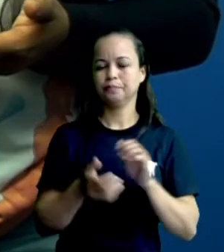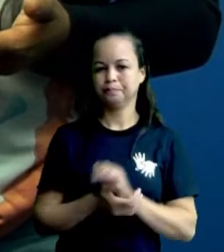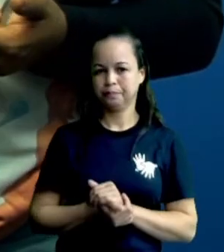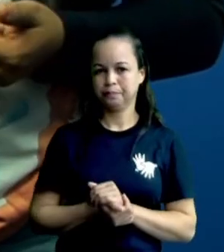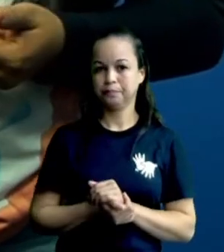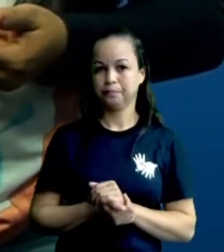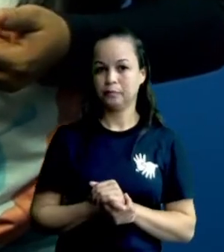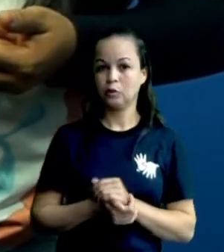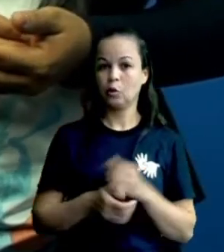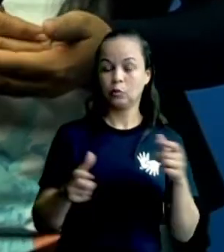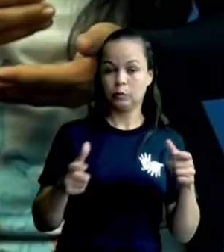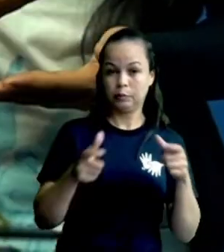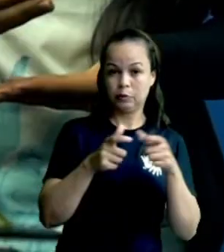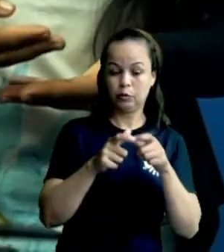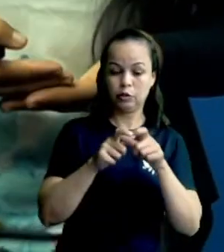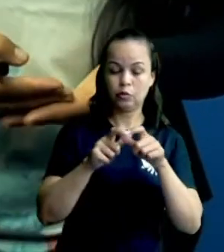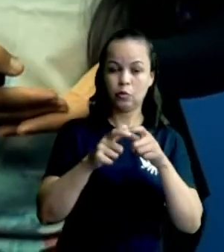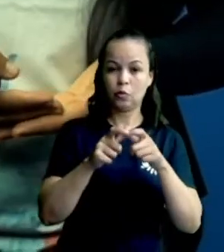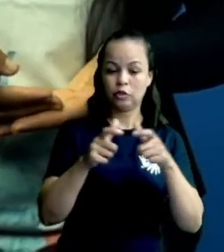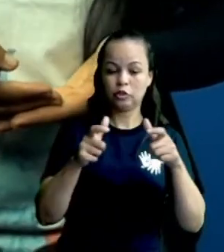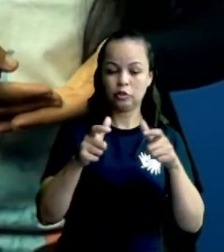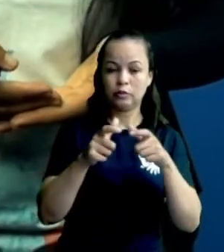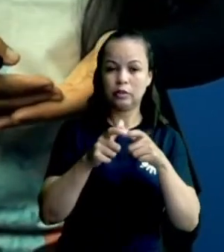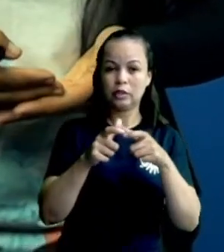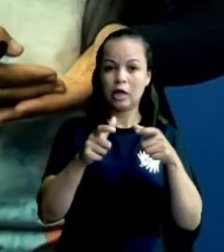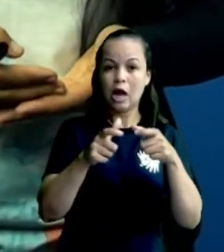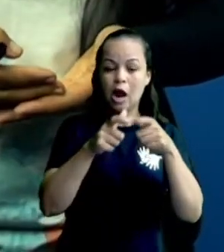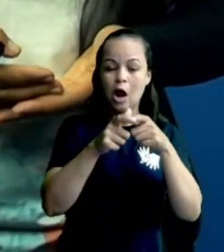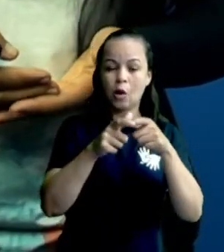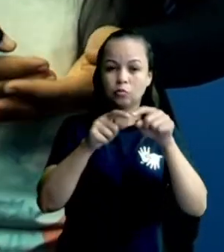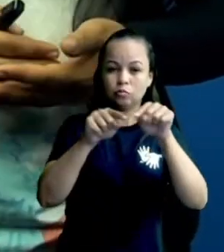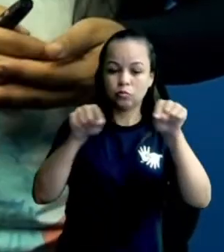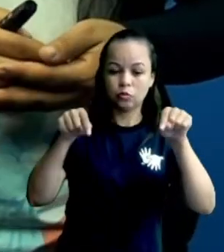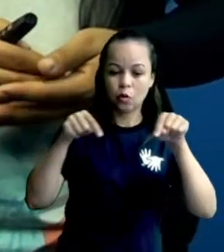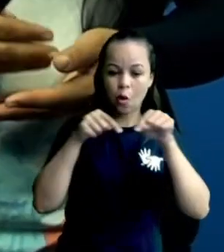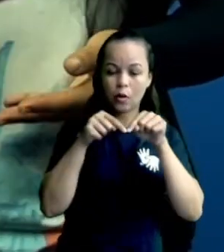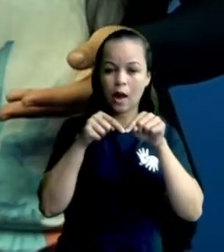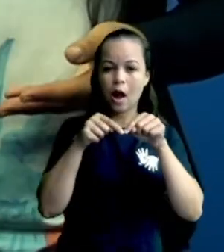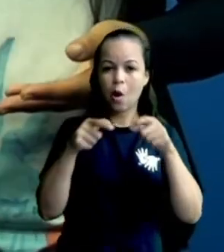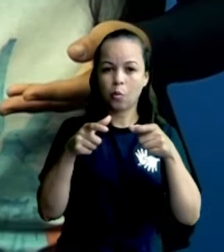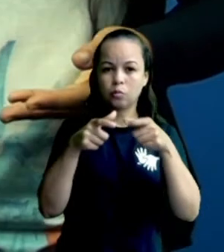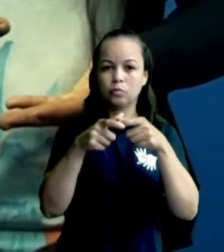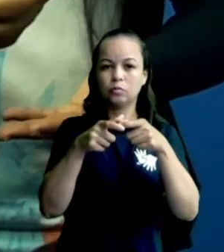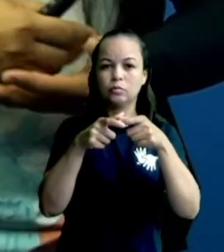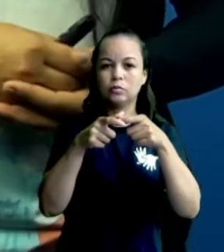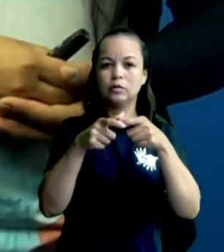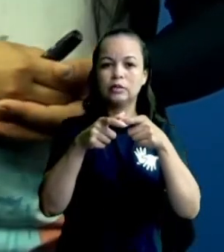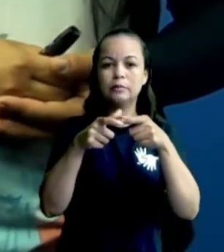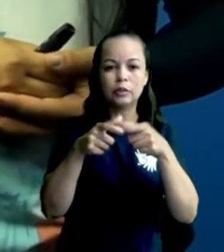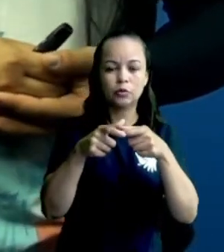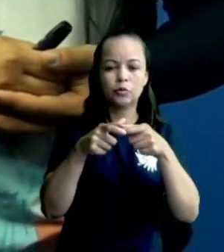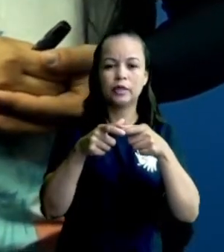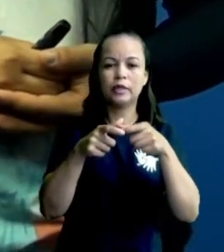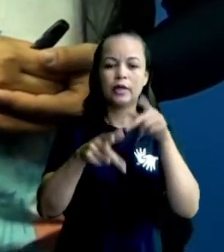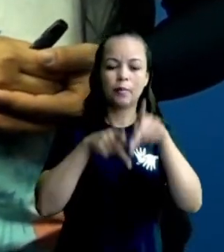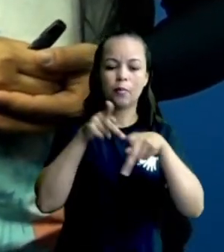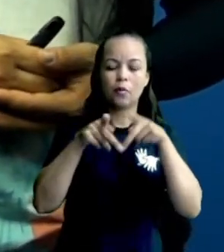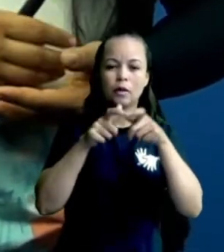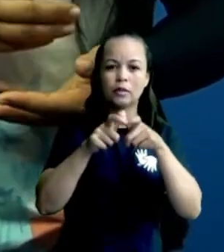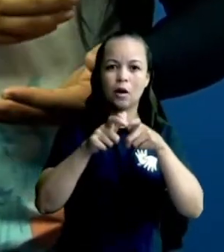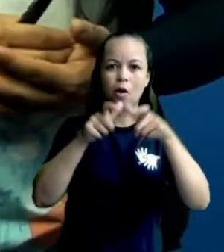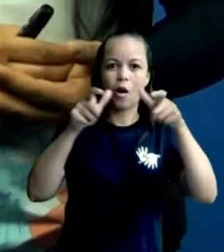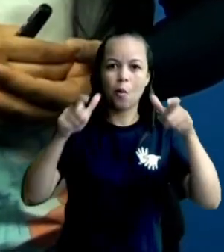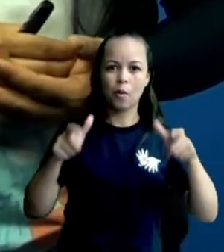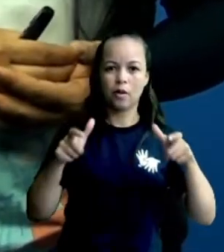certo? O espaço diminui, a população aumenta, então aumenta-se também alguns